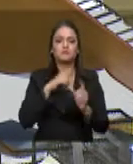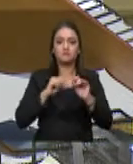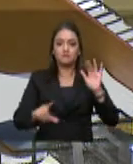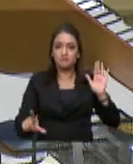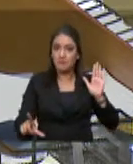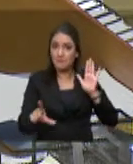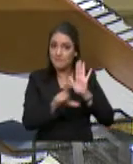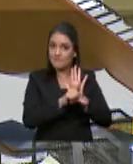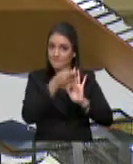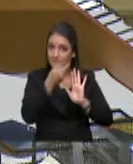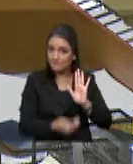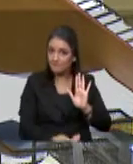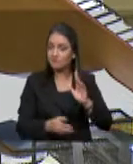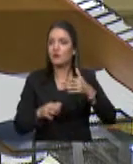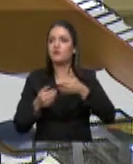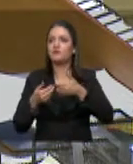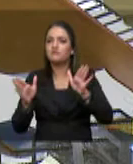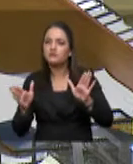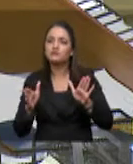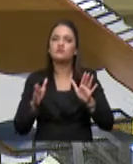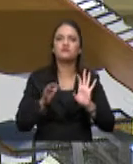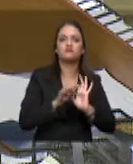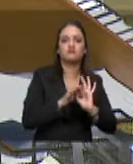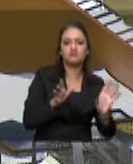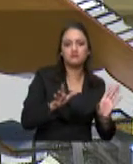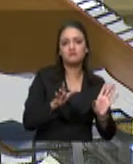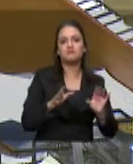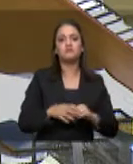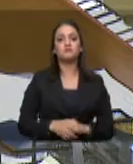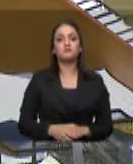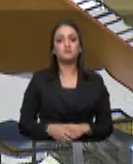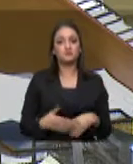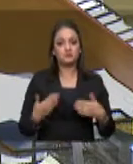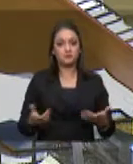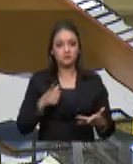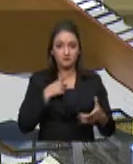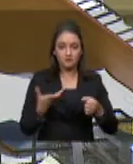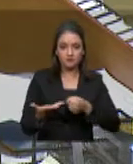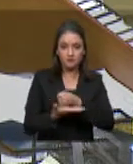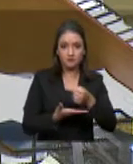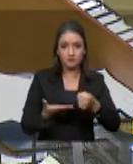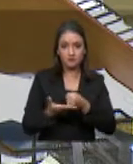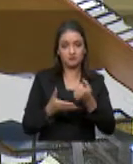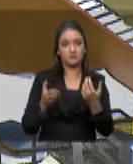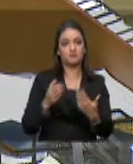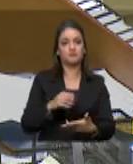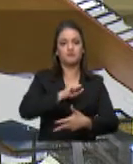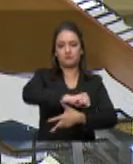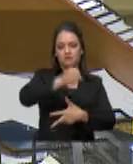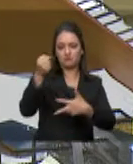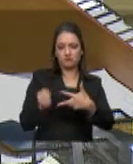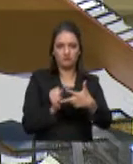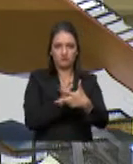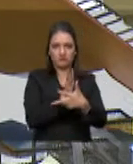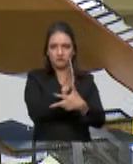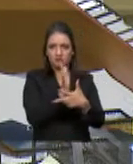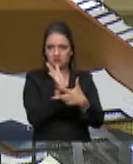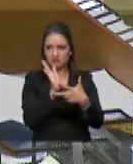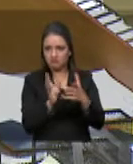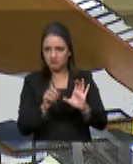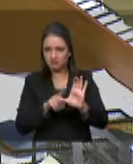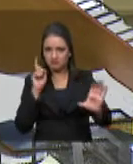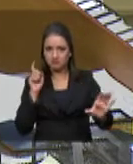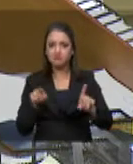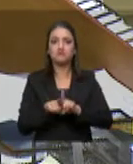legal, extinção, chancela parlamentar. Considerado o princípio da separação dos poderes, conflita com a Constituição